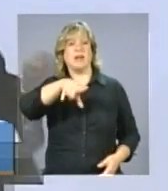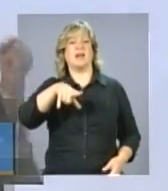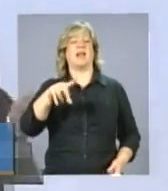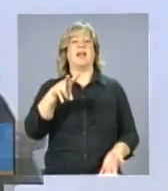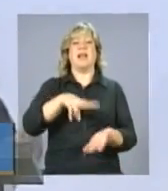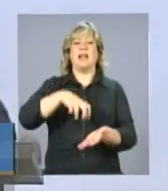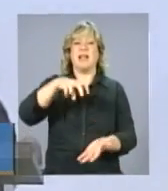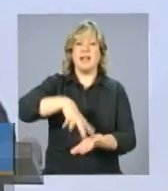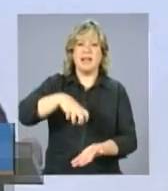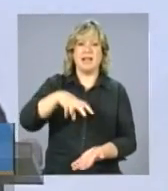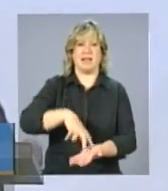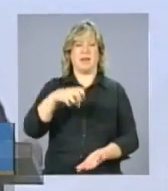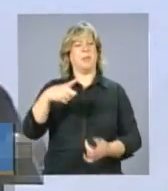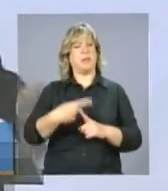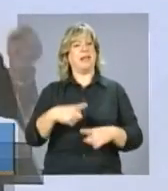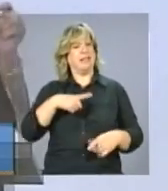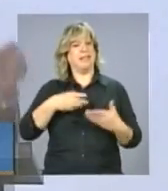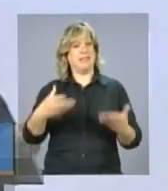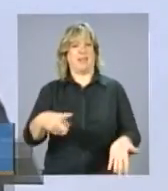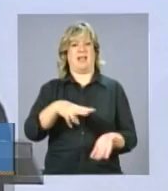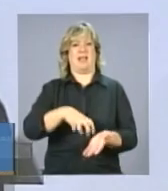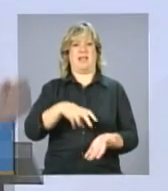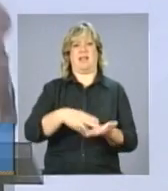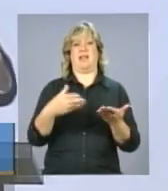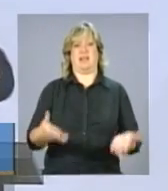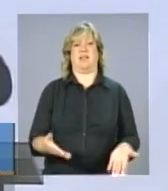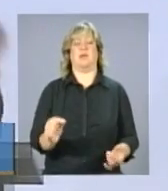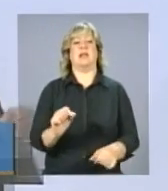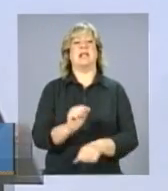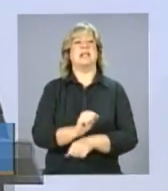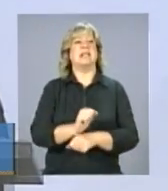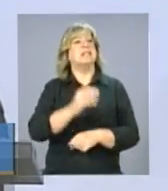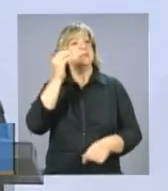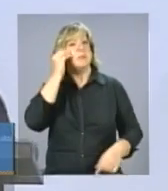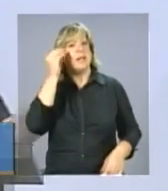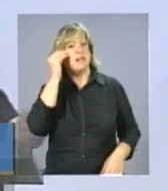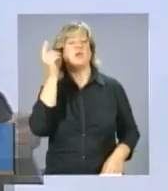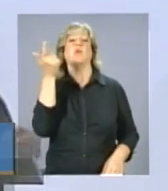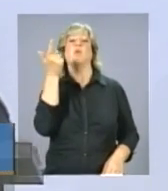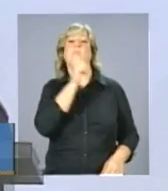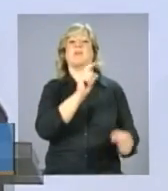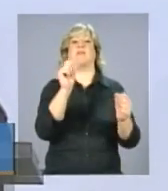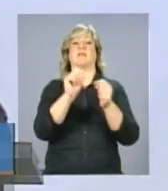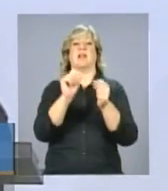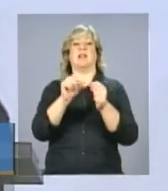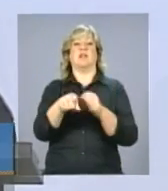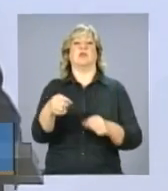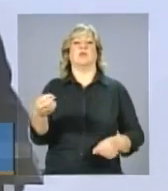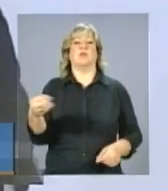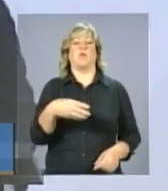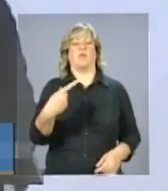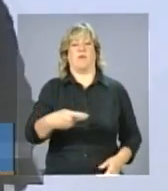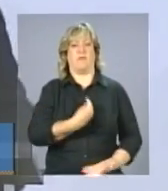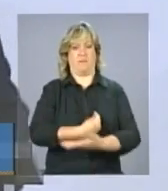há alegria nisso, e a esperança de reconstruir suas próprias vidas.